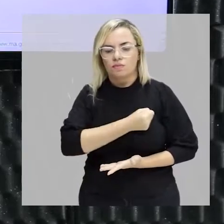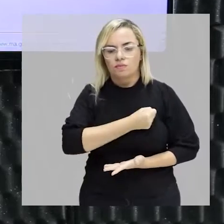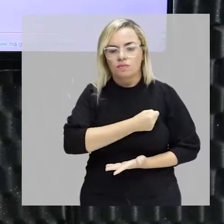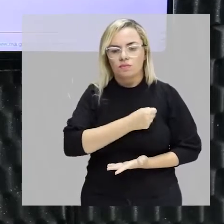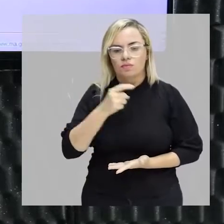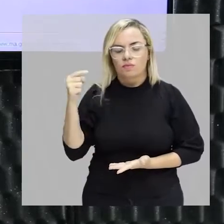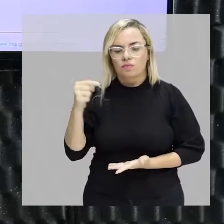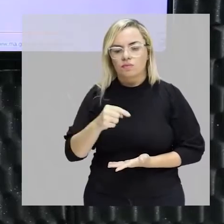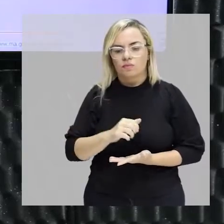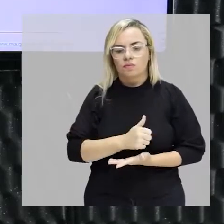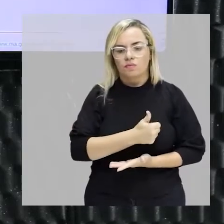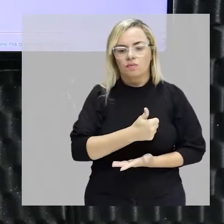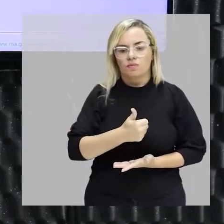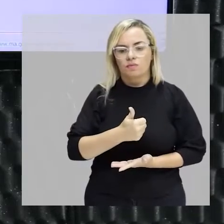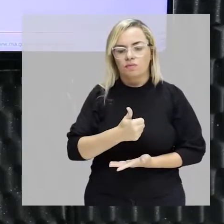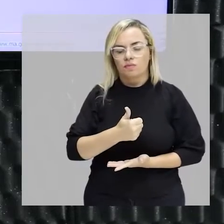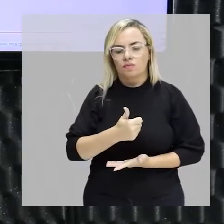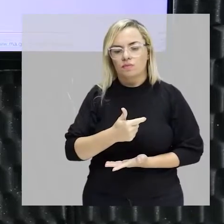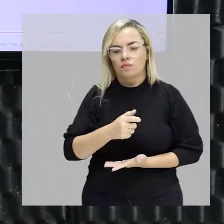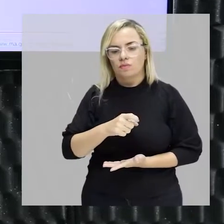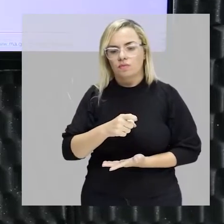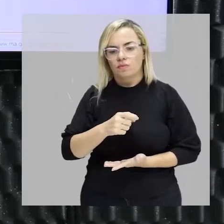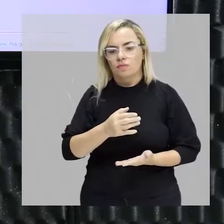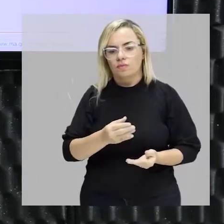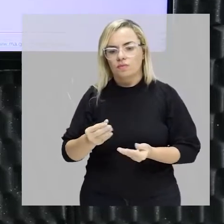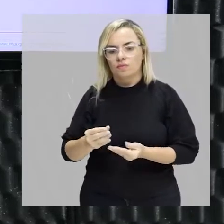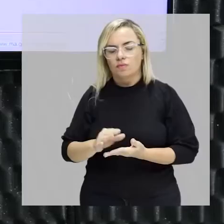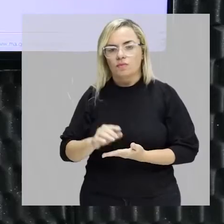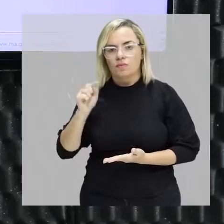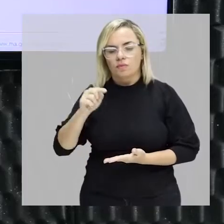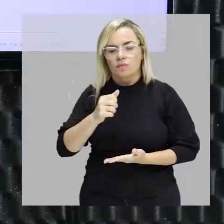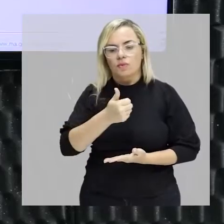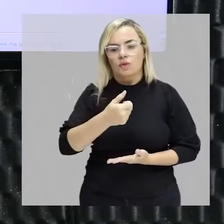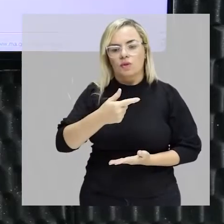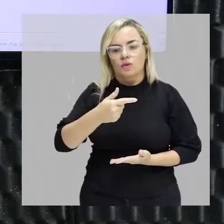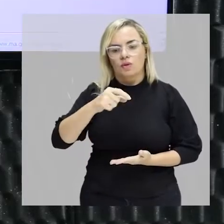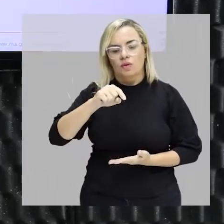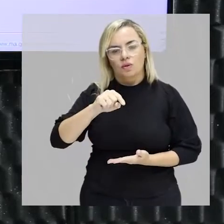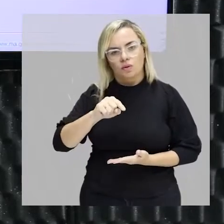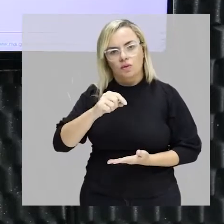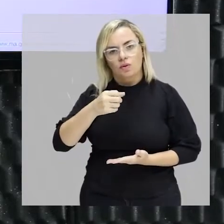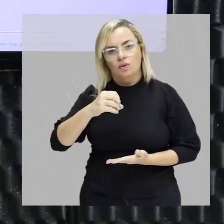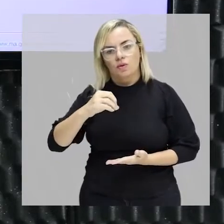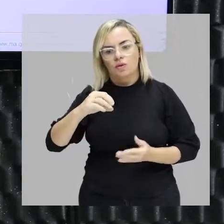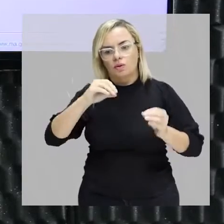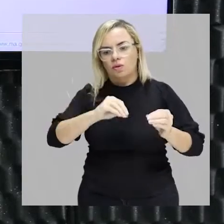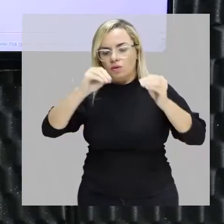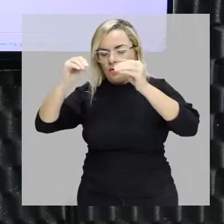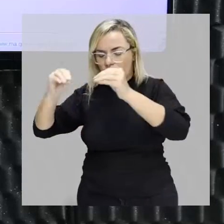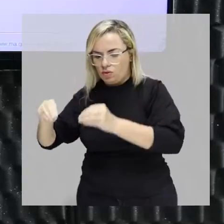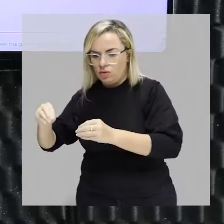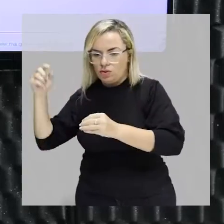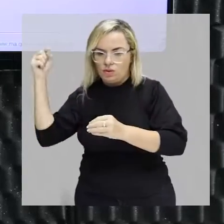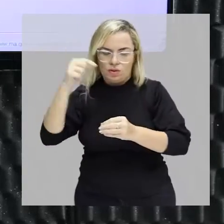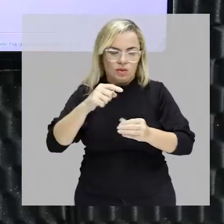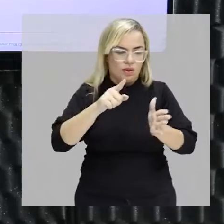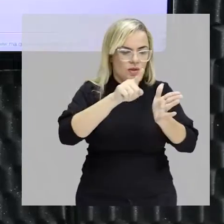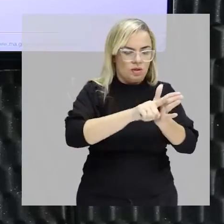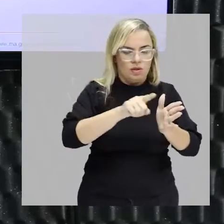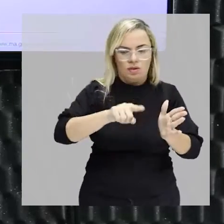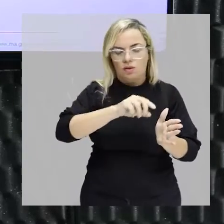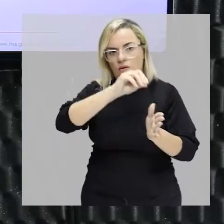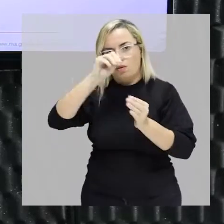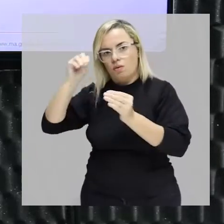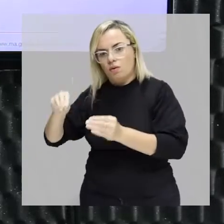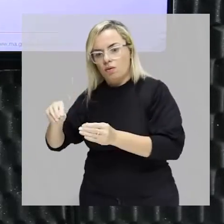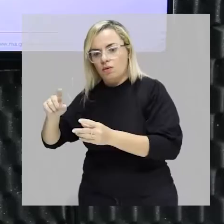primeiro membro e mando lá para o segundo. Mudou de membro, mudou de sinal. Era negativo, ficou positivo, tá? Então,